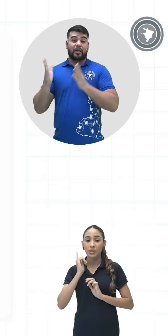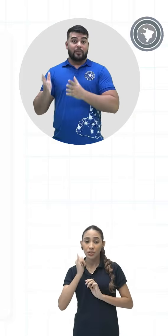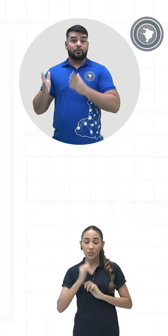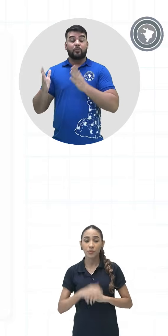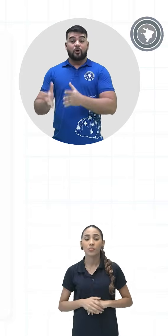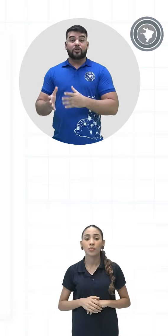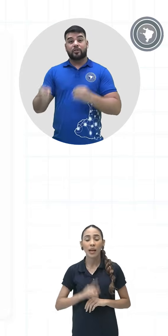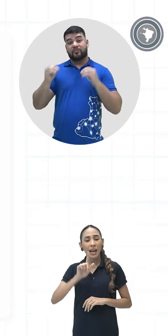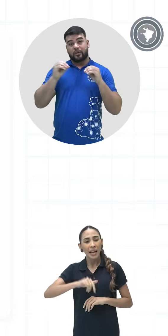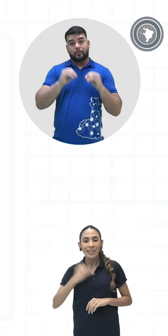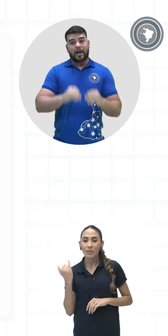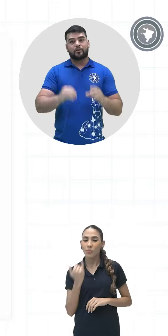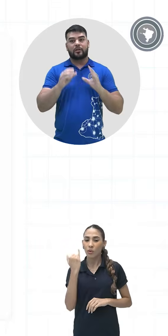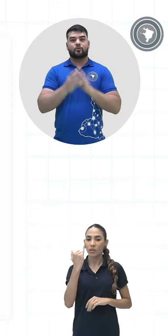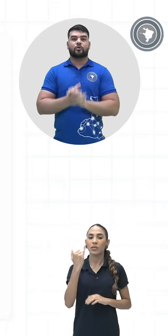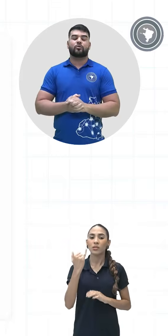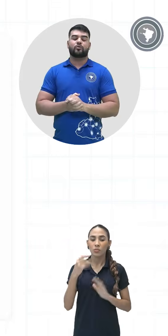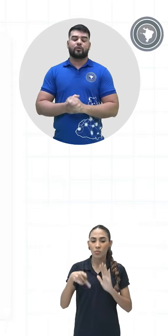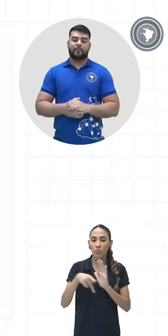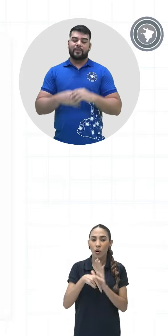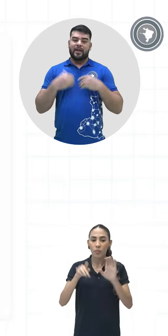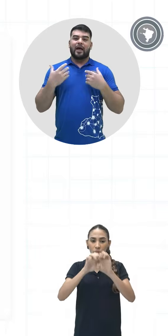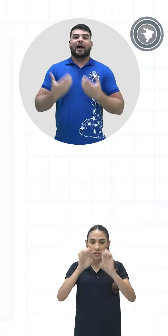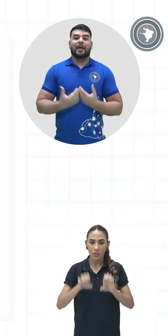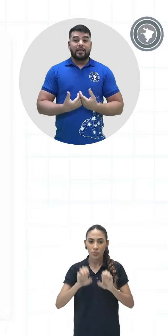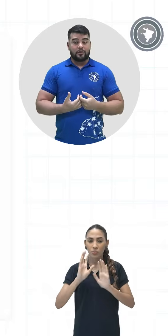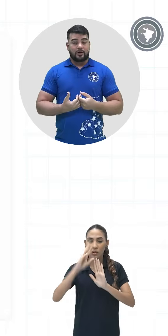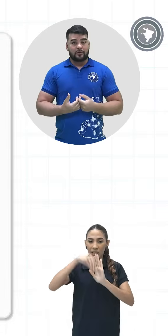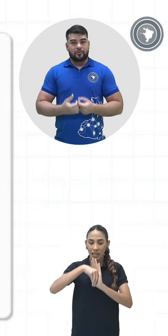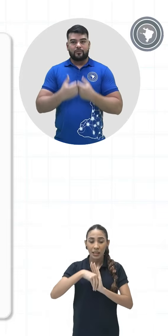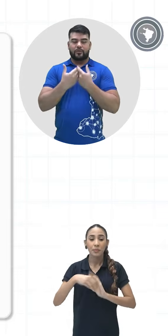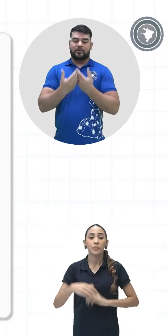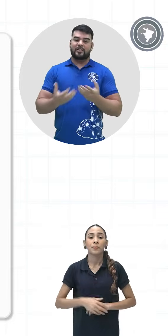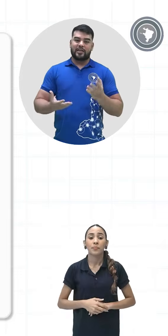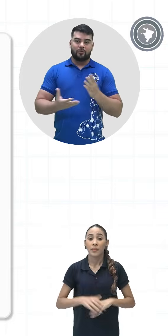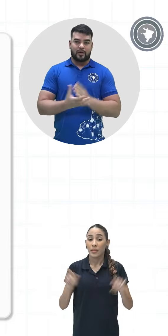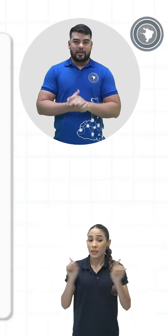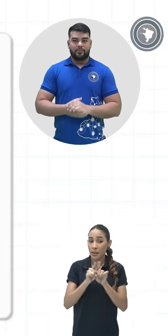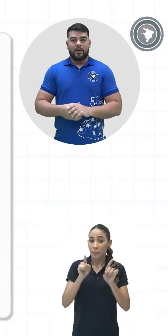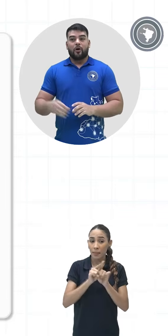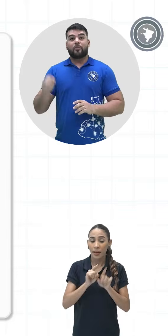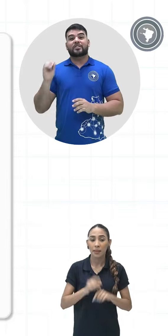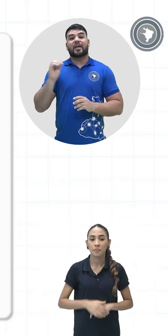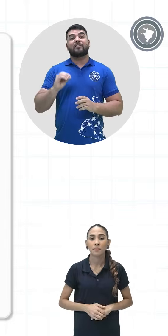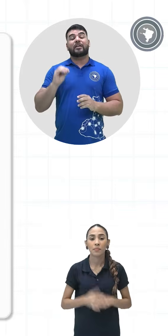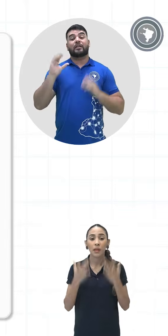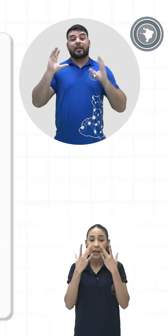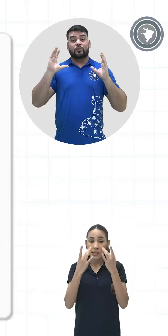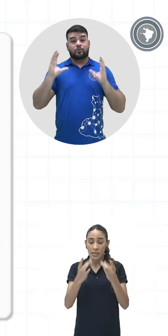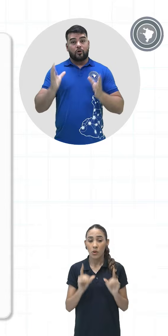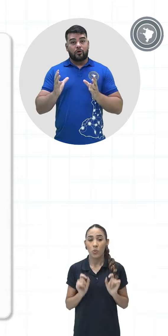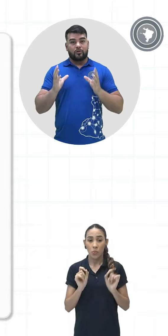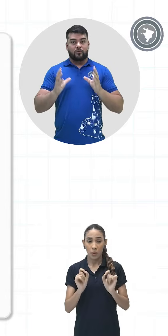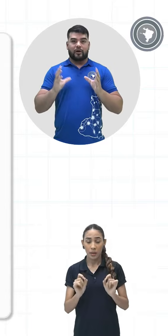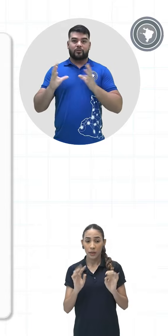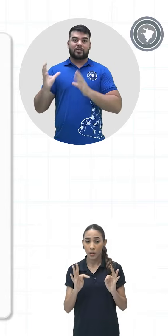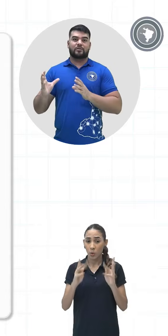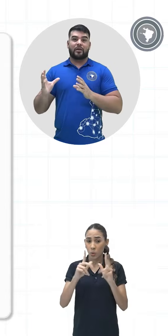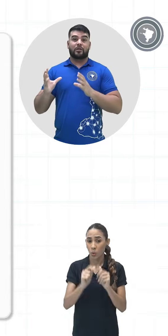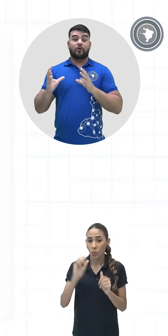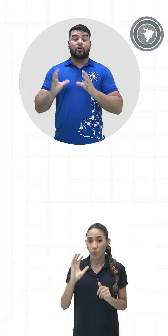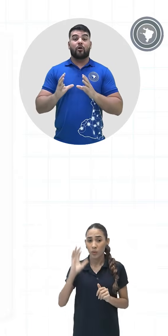elemento, é um elemento importante que faz parte da sua estrutura. Além disso, seguindo aqui, observe que todo